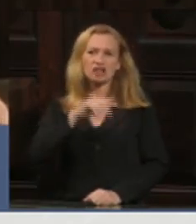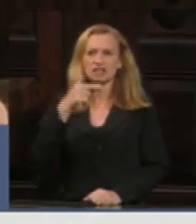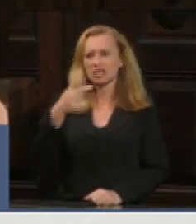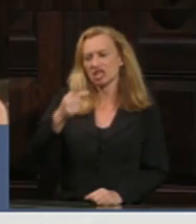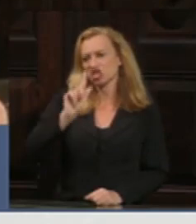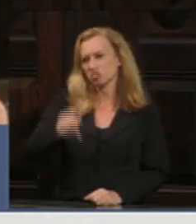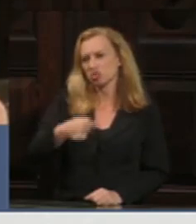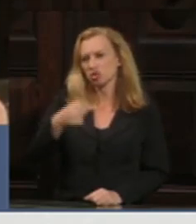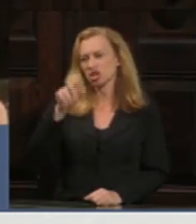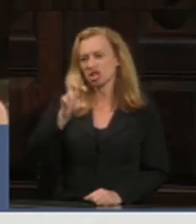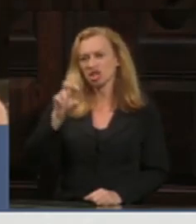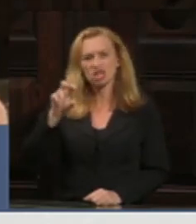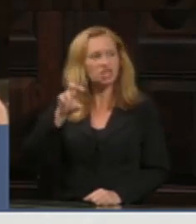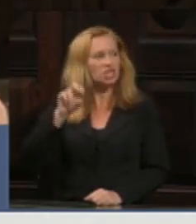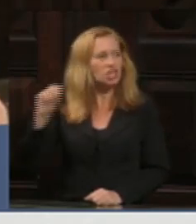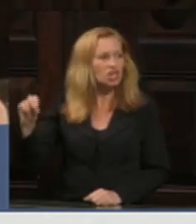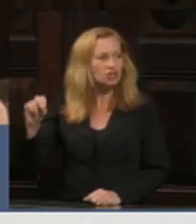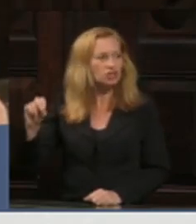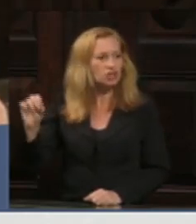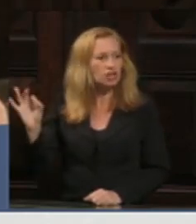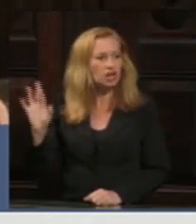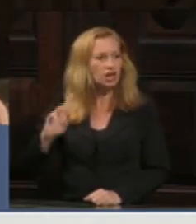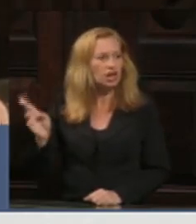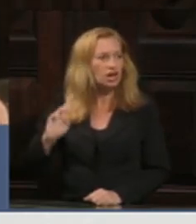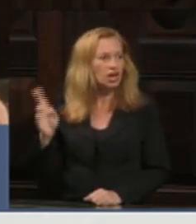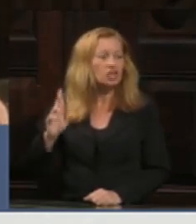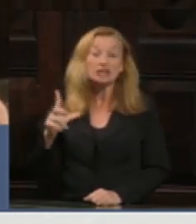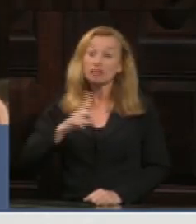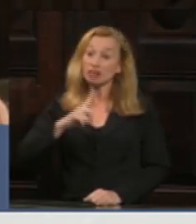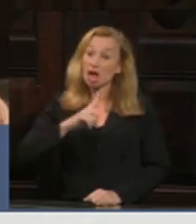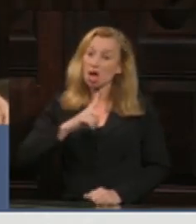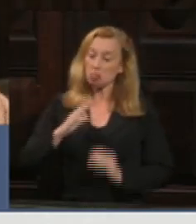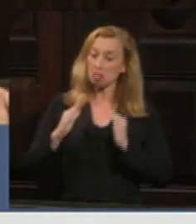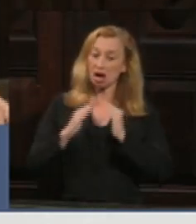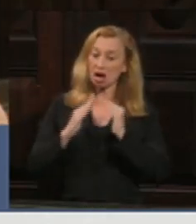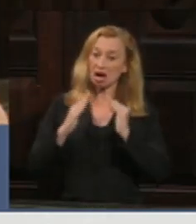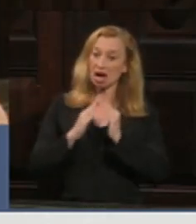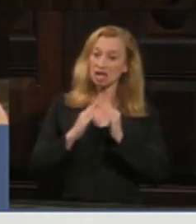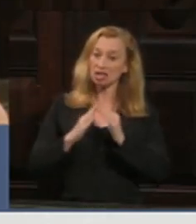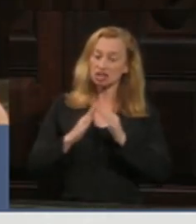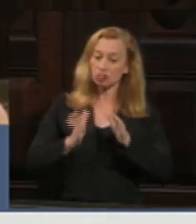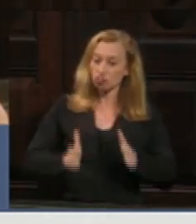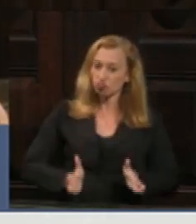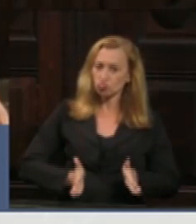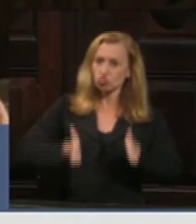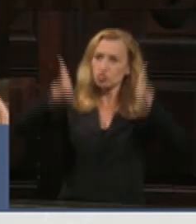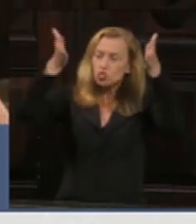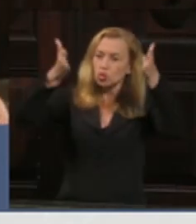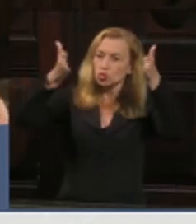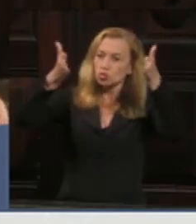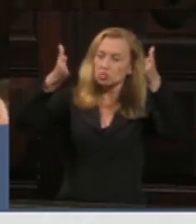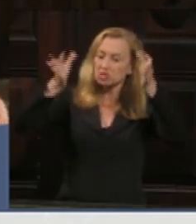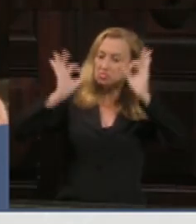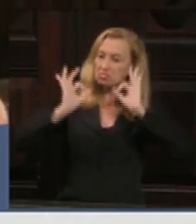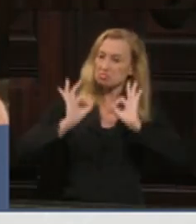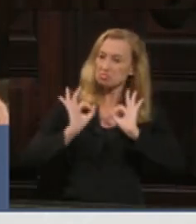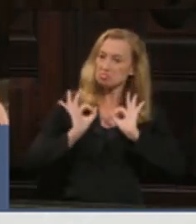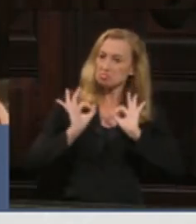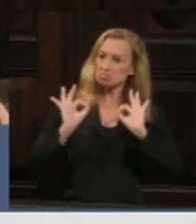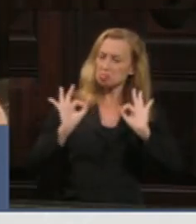7.500 mensais ter uma casa num condomínio de alto